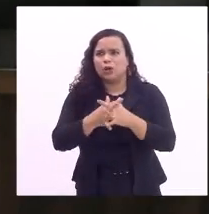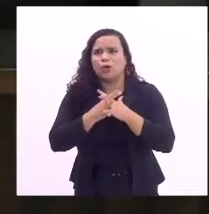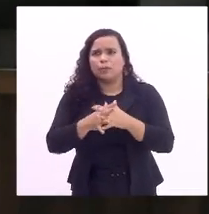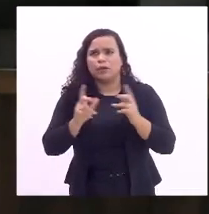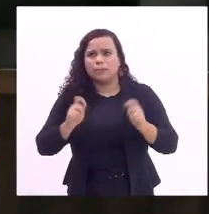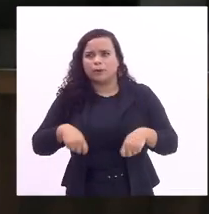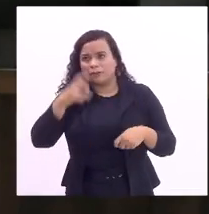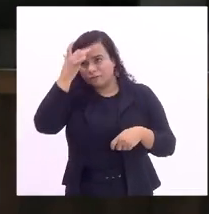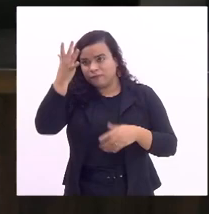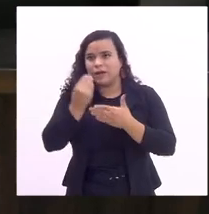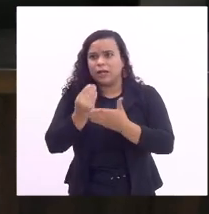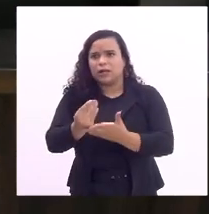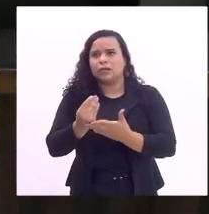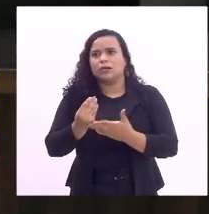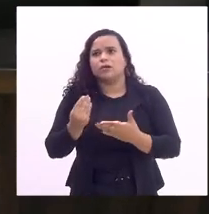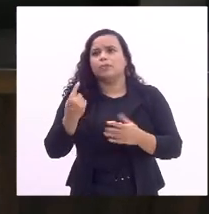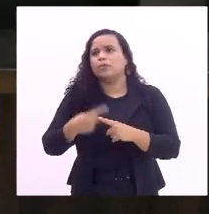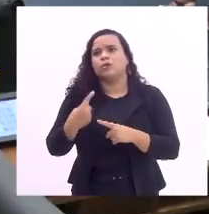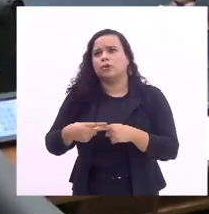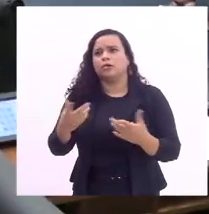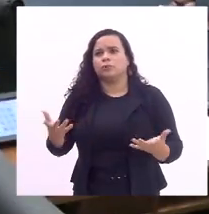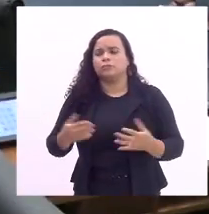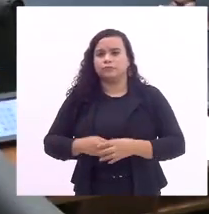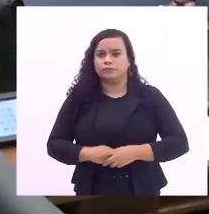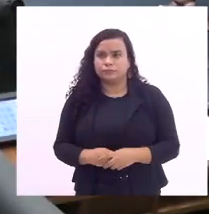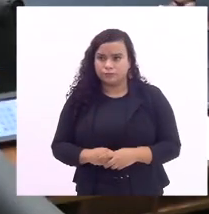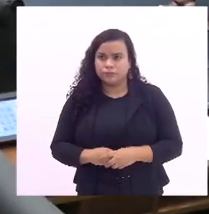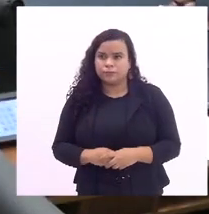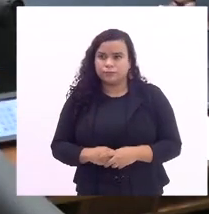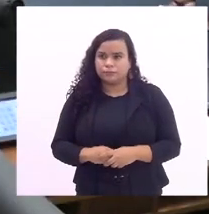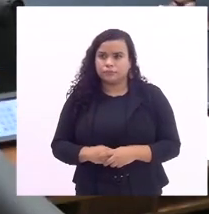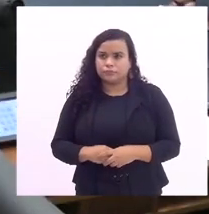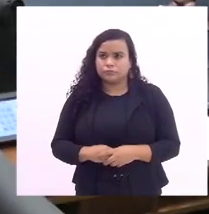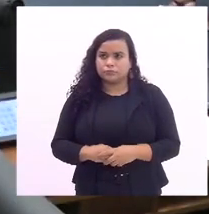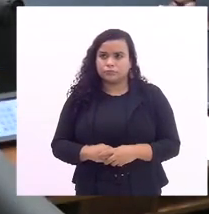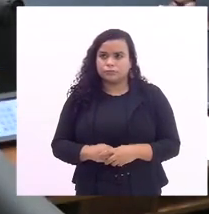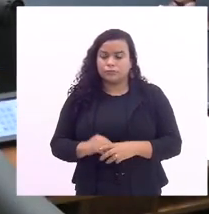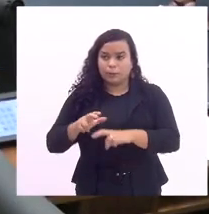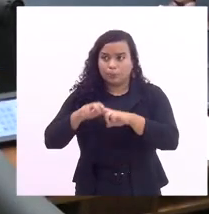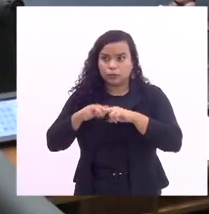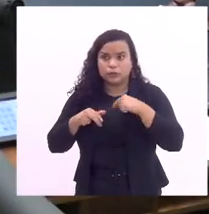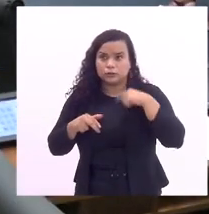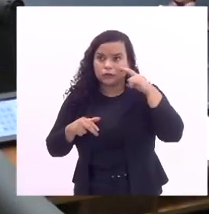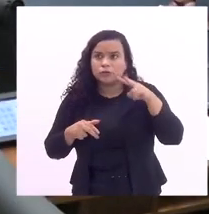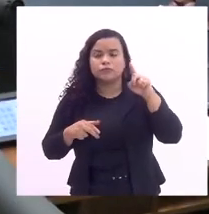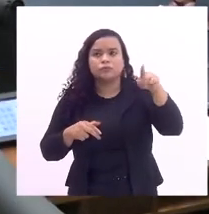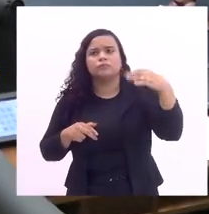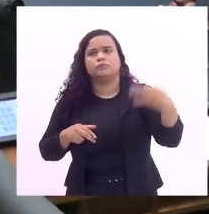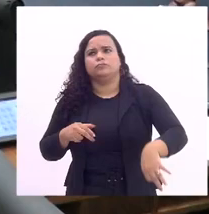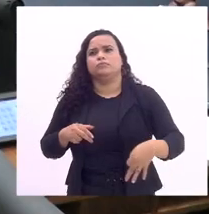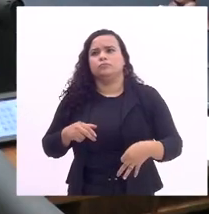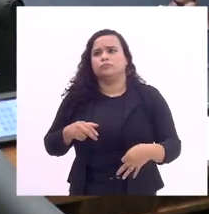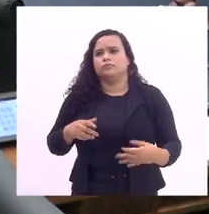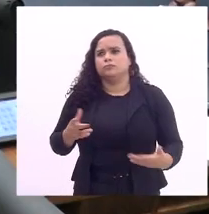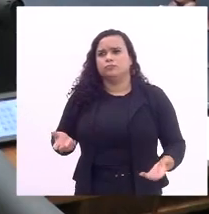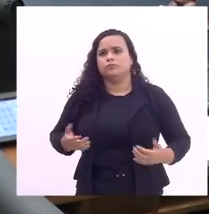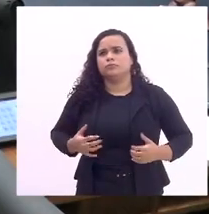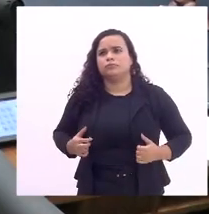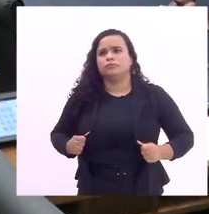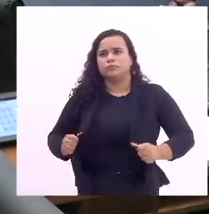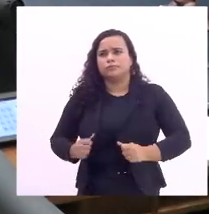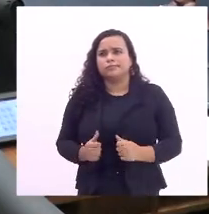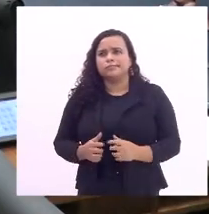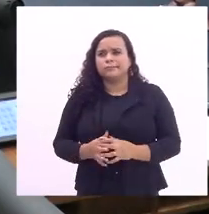né? Não é isso? Por isso que eu dou razão ao nosso presidente, que muitas das vezes defende orientar? O voto impresso. Não. Se eu tiver por favor,